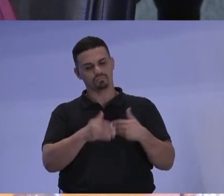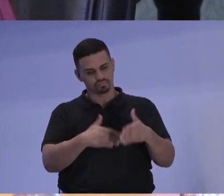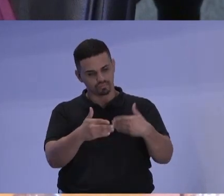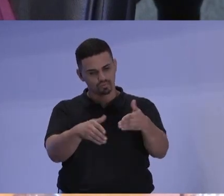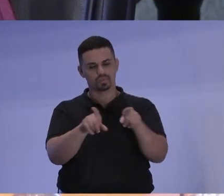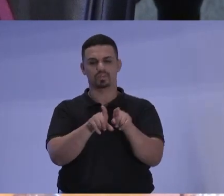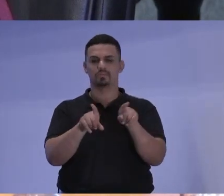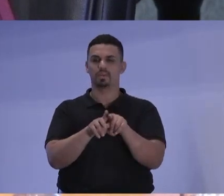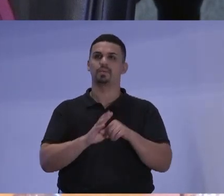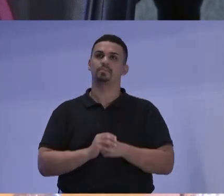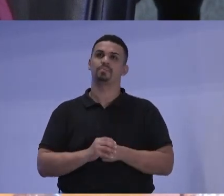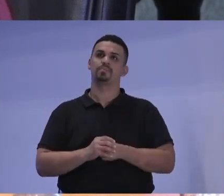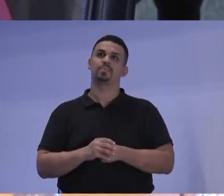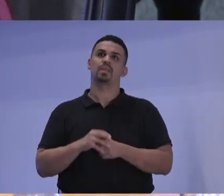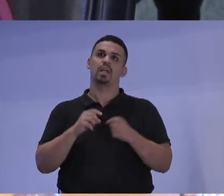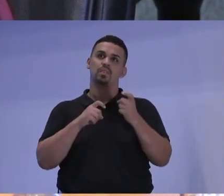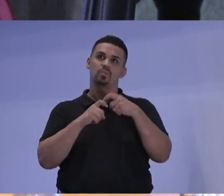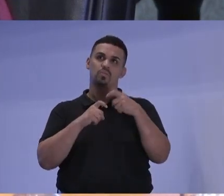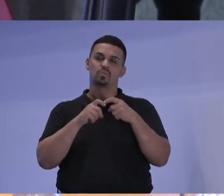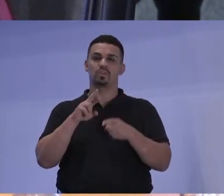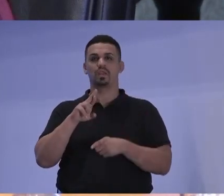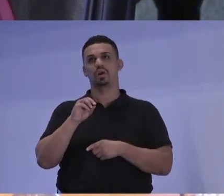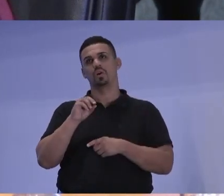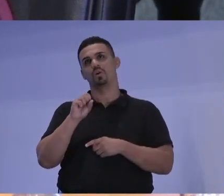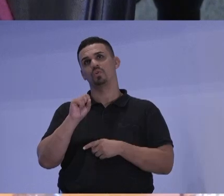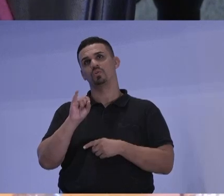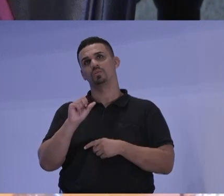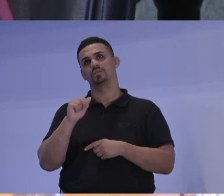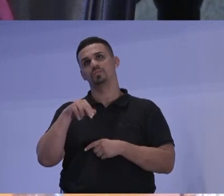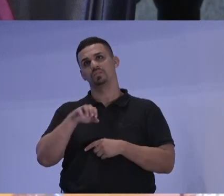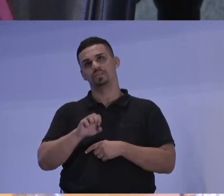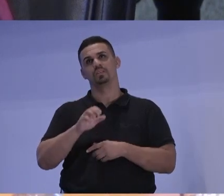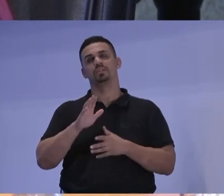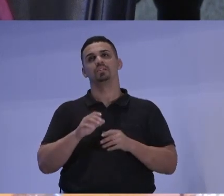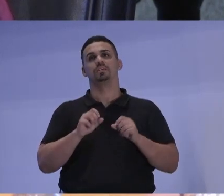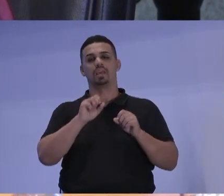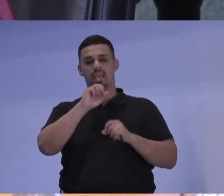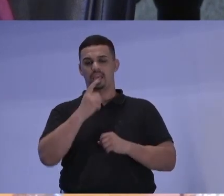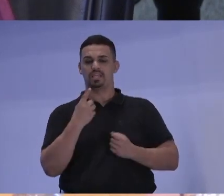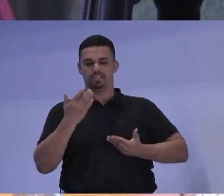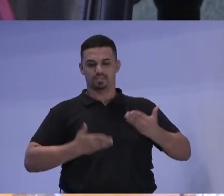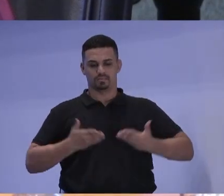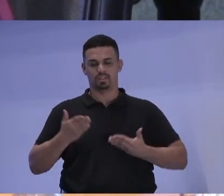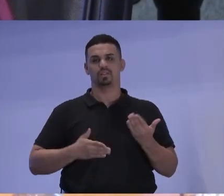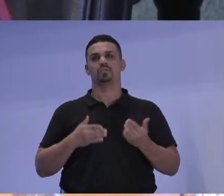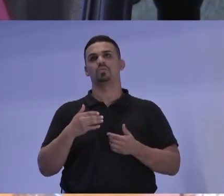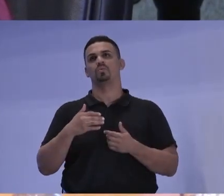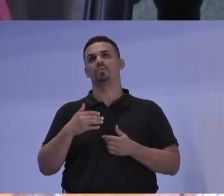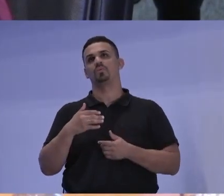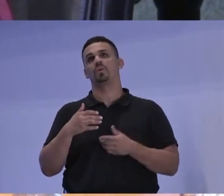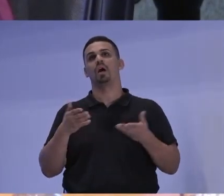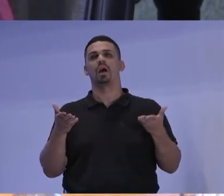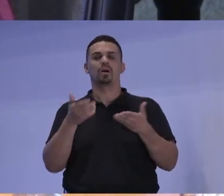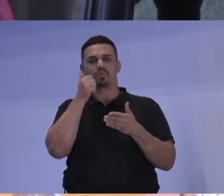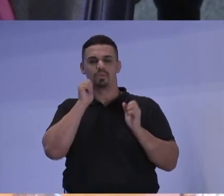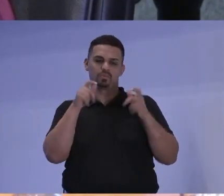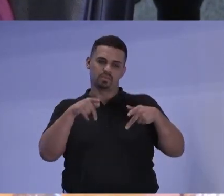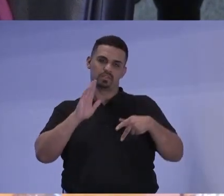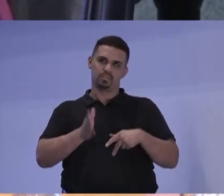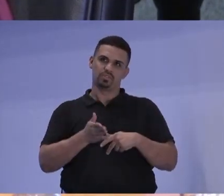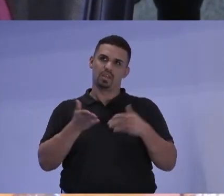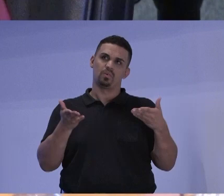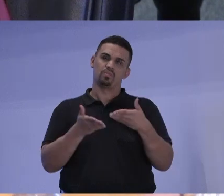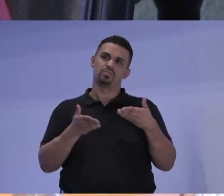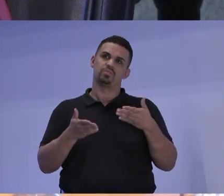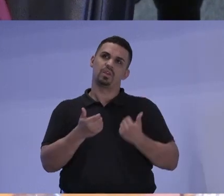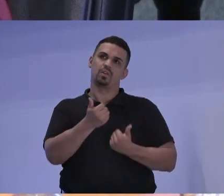nossos parceiros. Doutora Rosiane, que é ex-colaboradora, ex-servidora pública da Secretaria, aposentada, hoje é colaboradora do Ministério. Então,